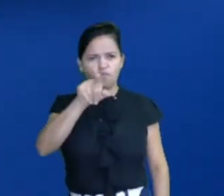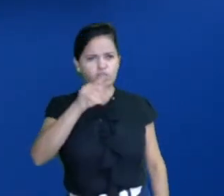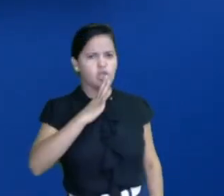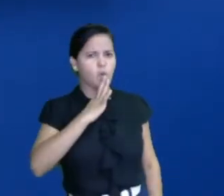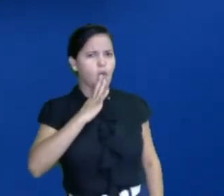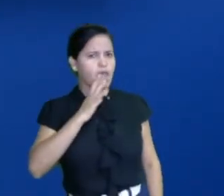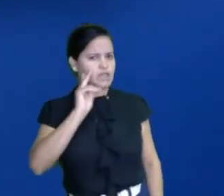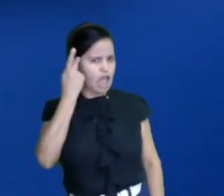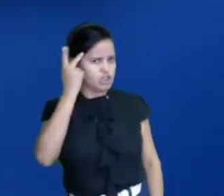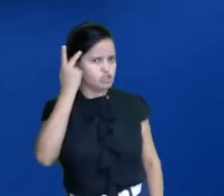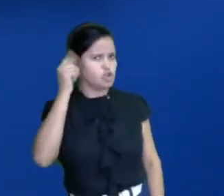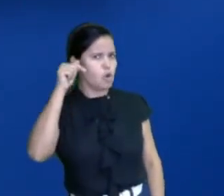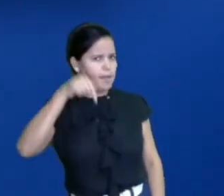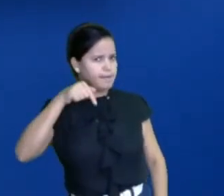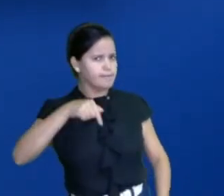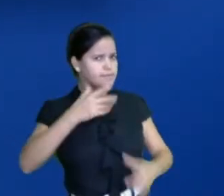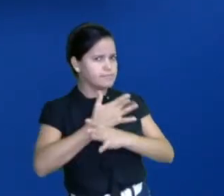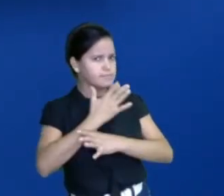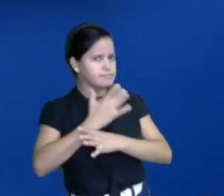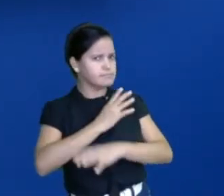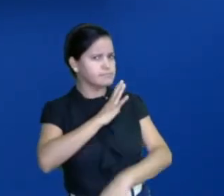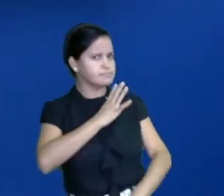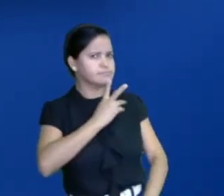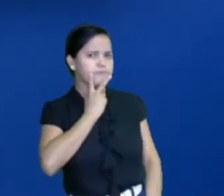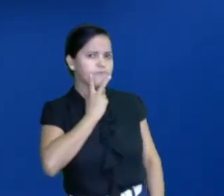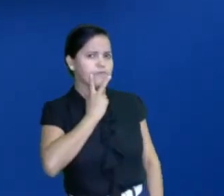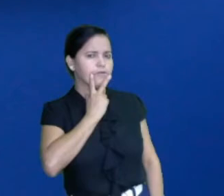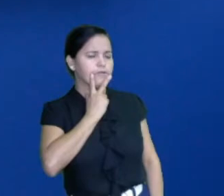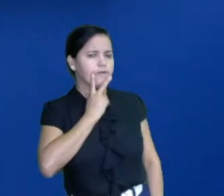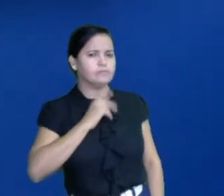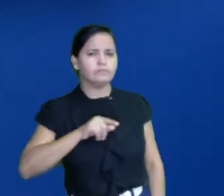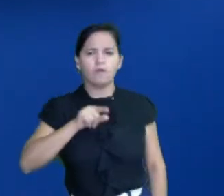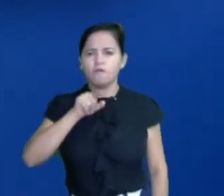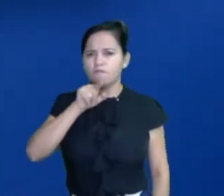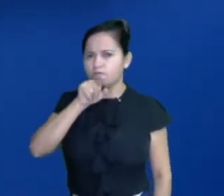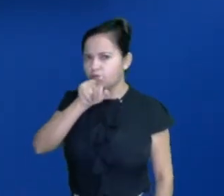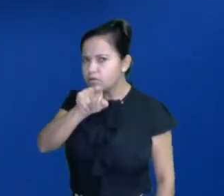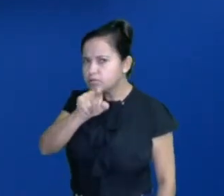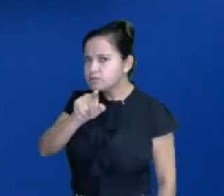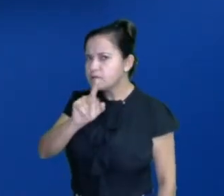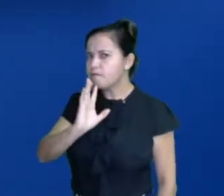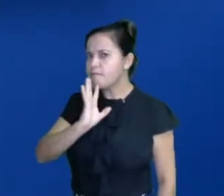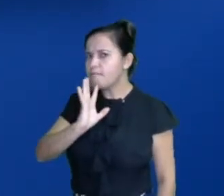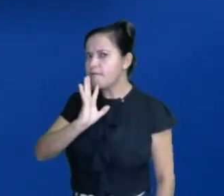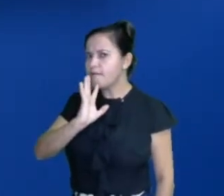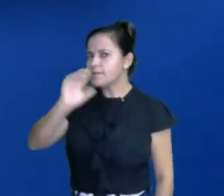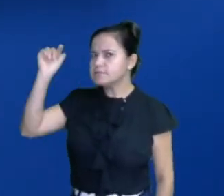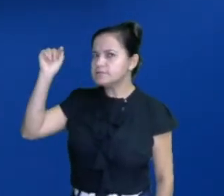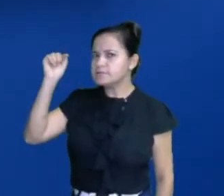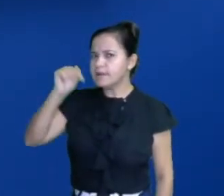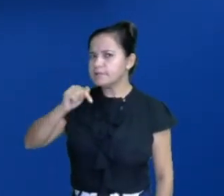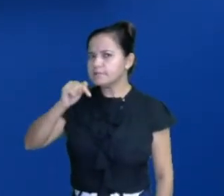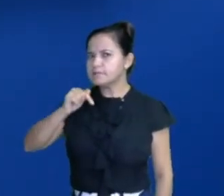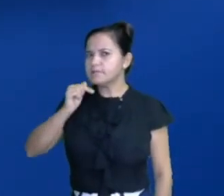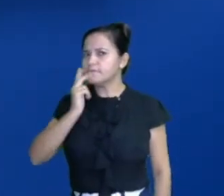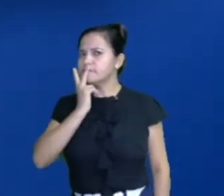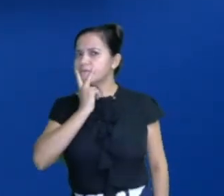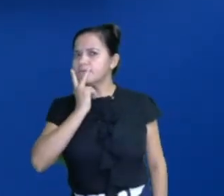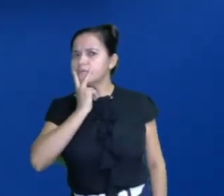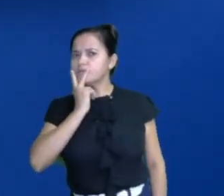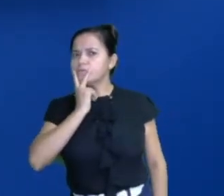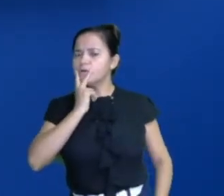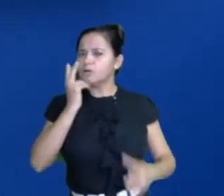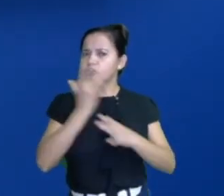cidade? Outro desafio. Você conhece a história de Vitória de Santo Antão? Por que Vitória de Santo